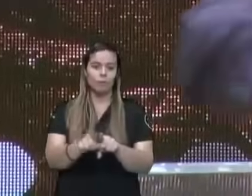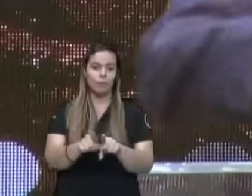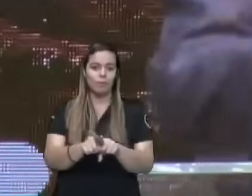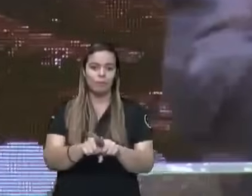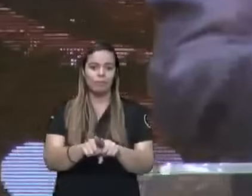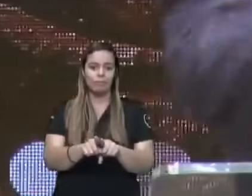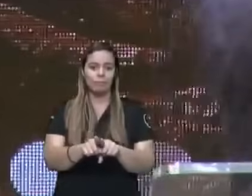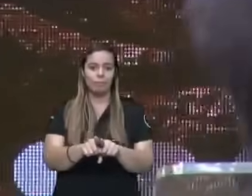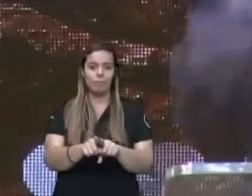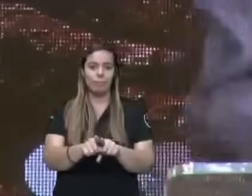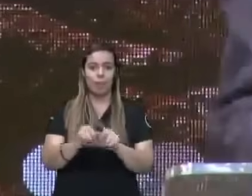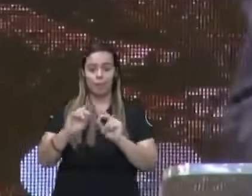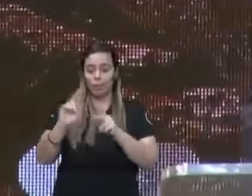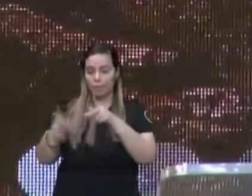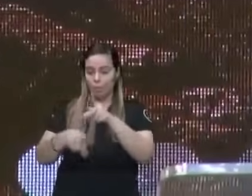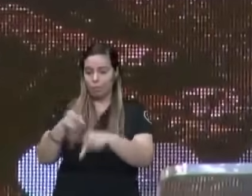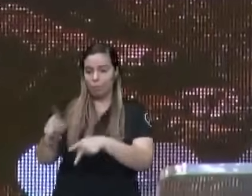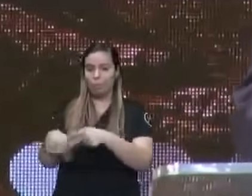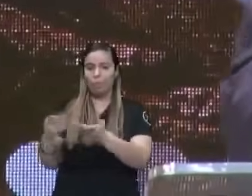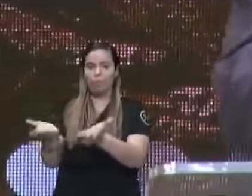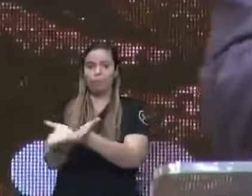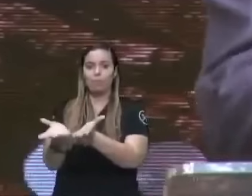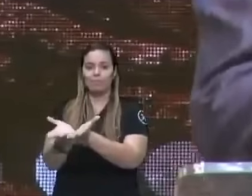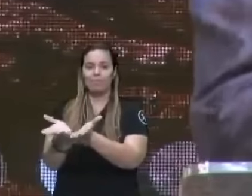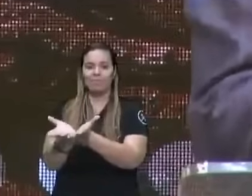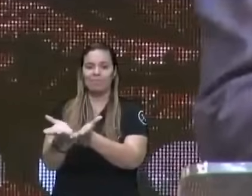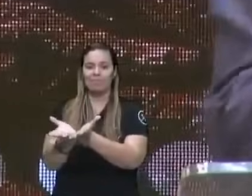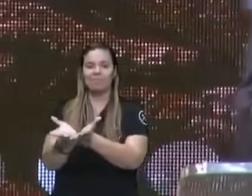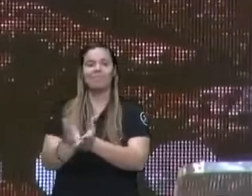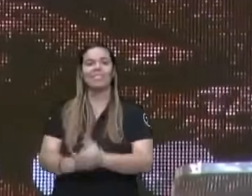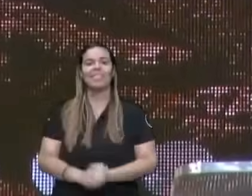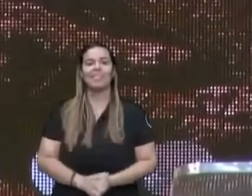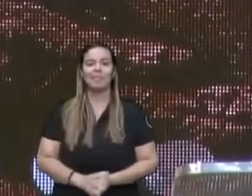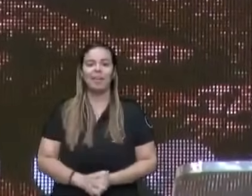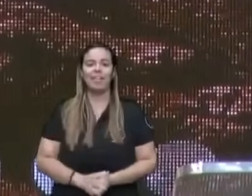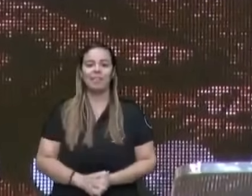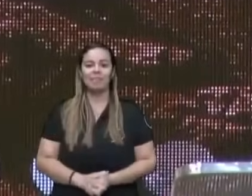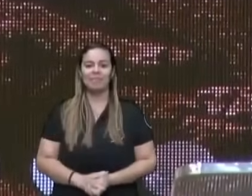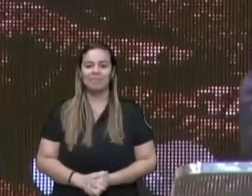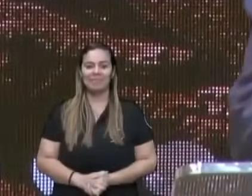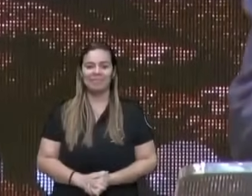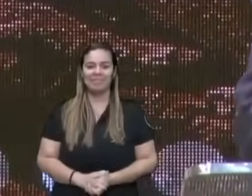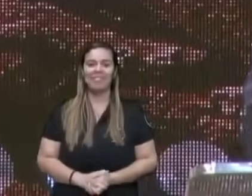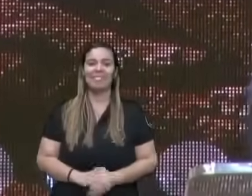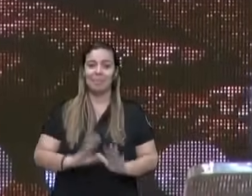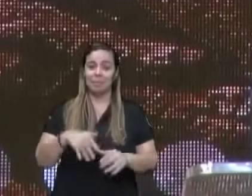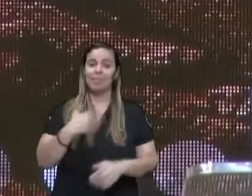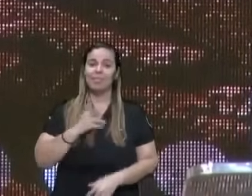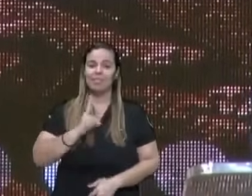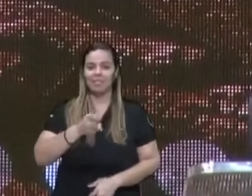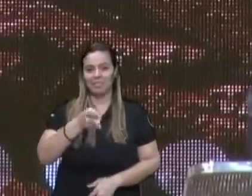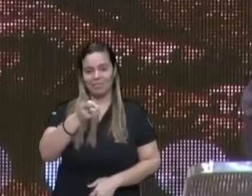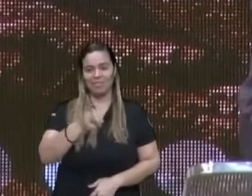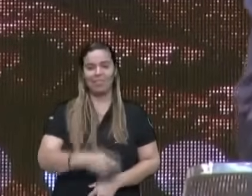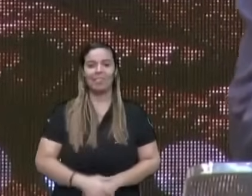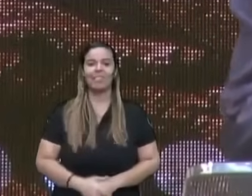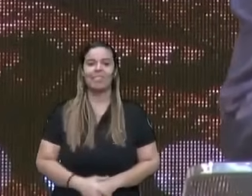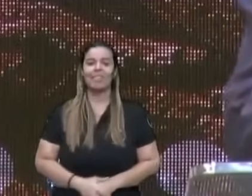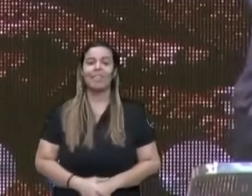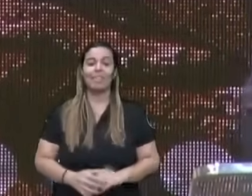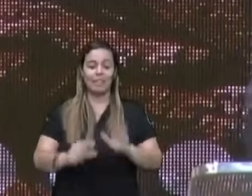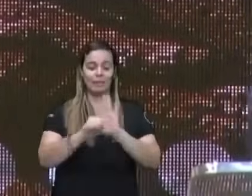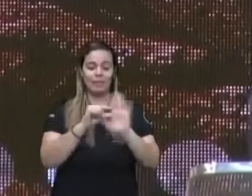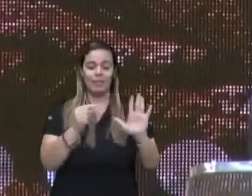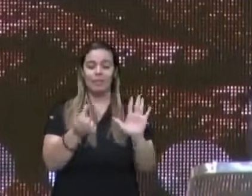Isso aqui é para o povo de Deus, não é para outro não. Maldito aqui, está dizendo o povo de Deus. Mas vai continuar. O que está no